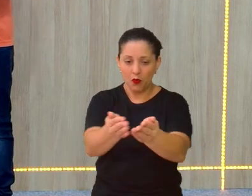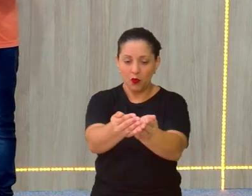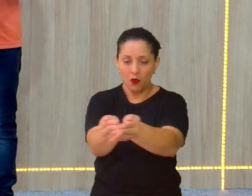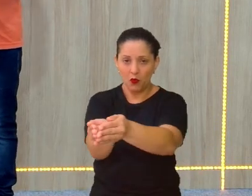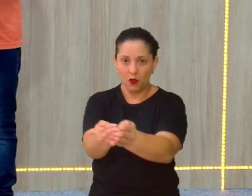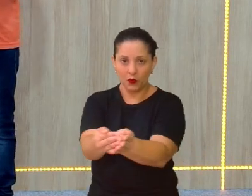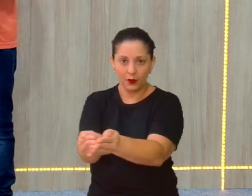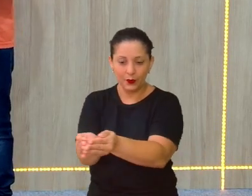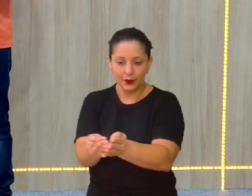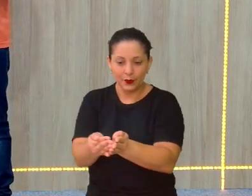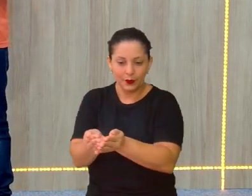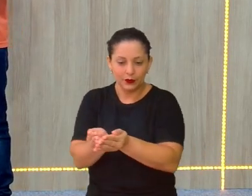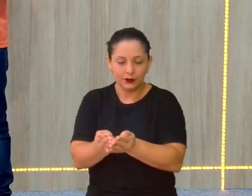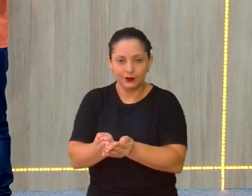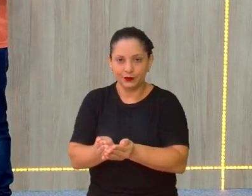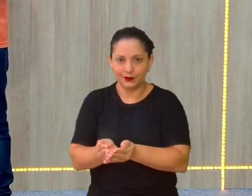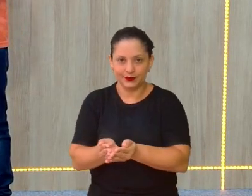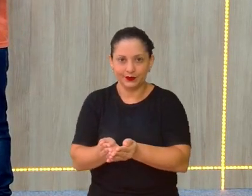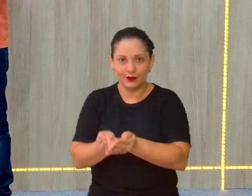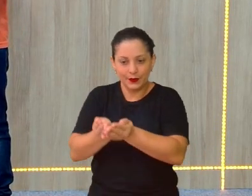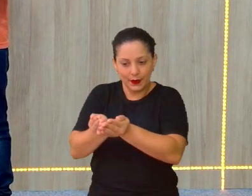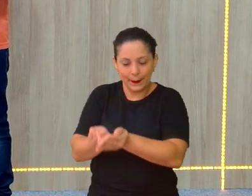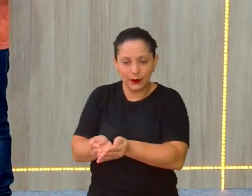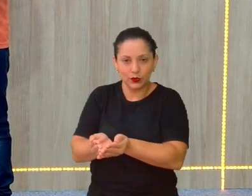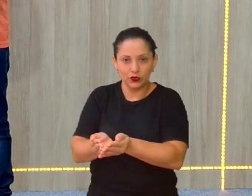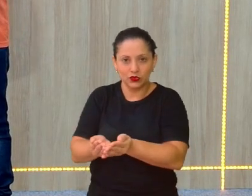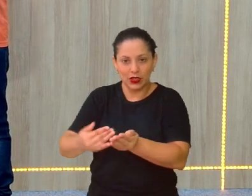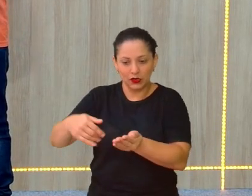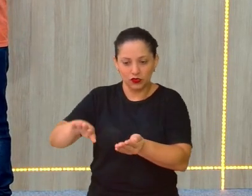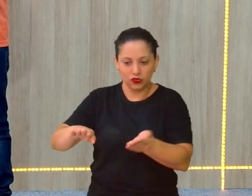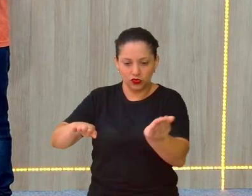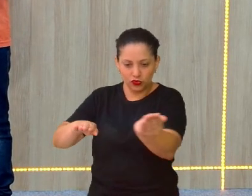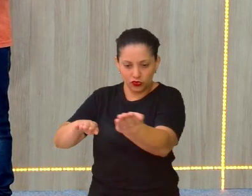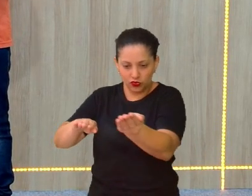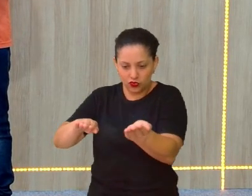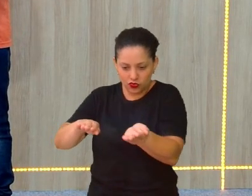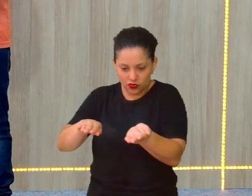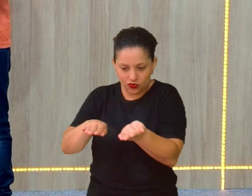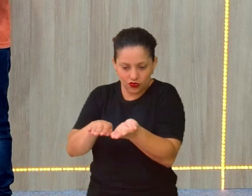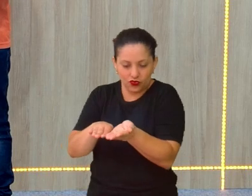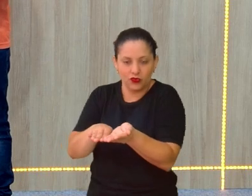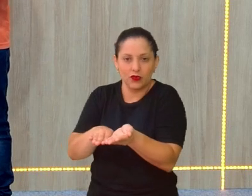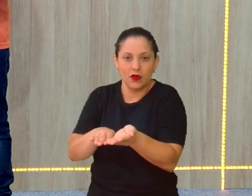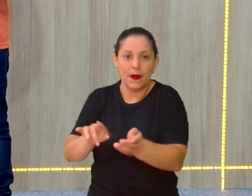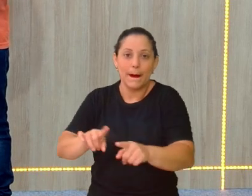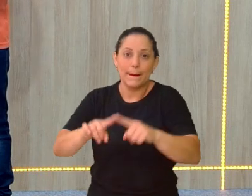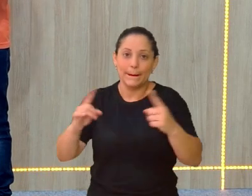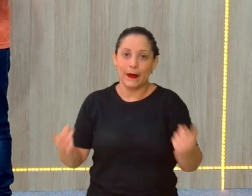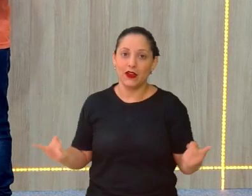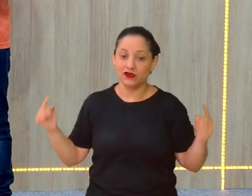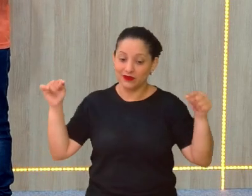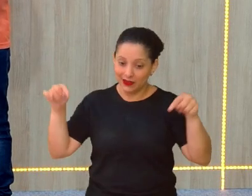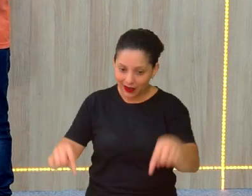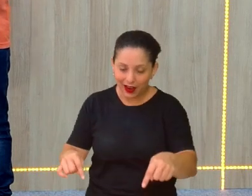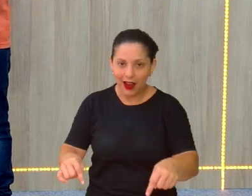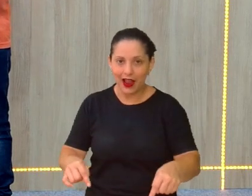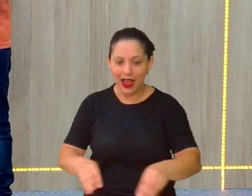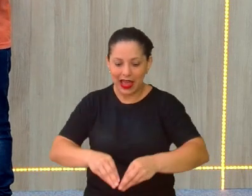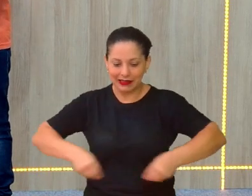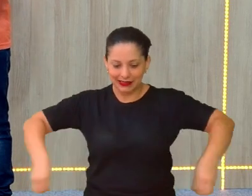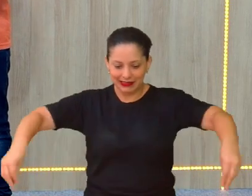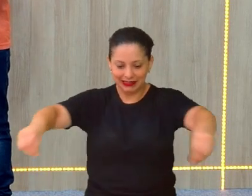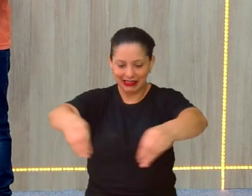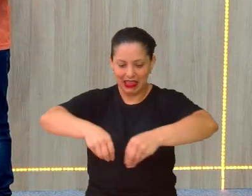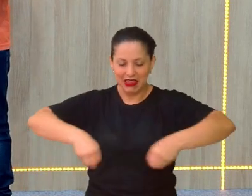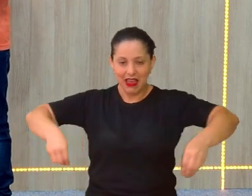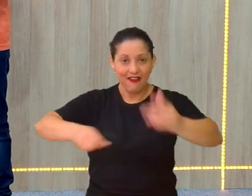tivessem portos naturais marítimos ali em abundância, mas em contrapartida eles tinham um terreno mais fértil, né, que